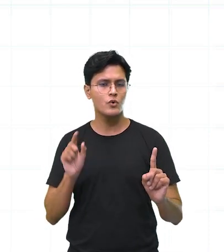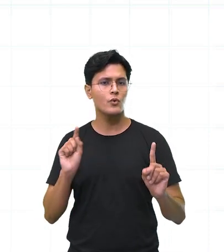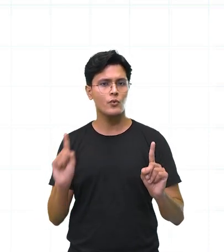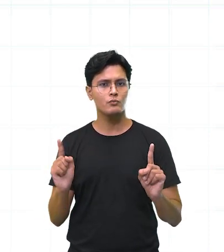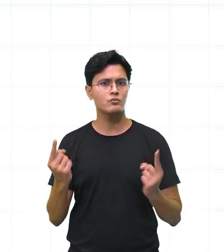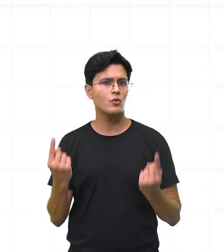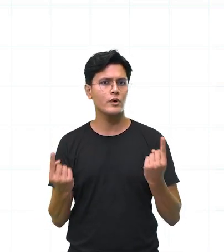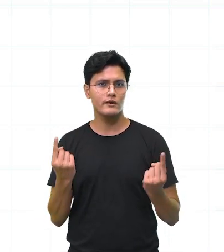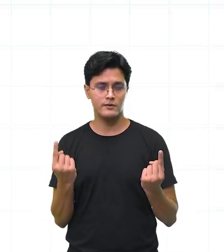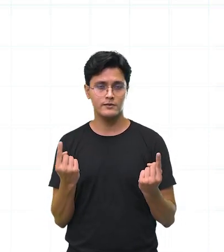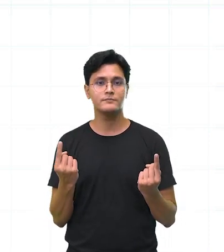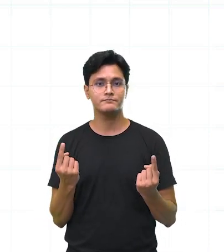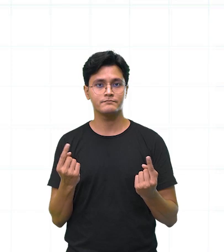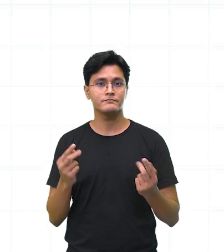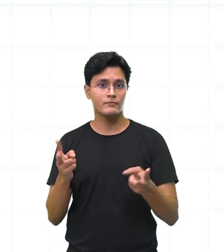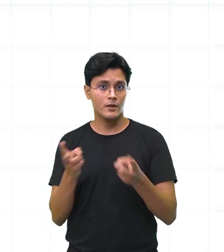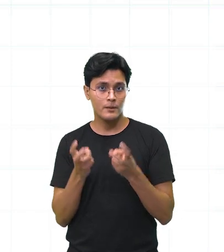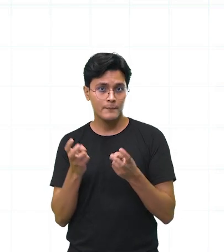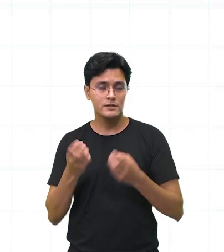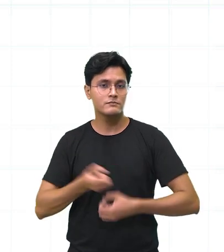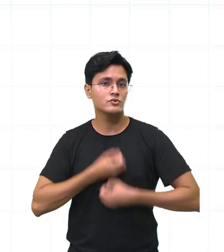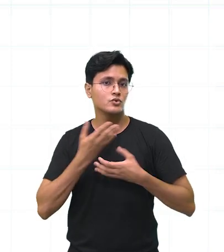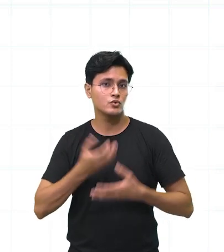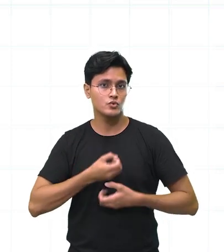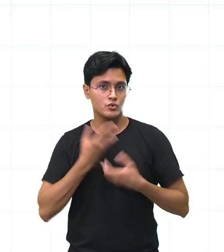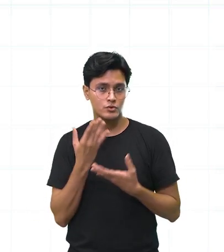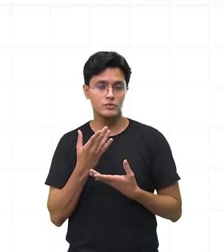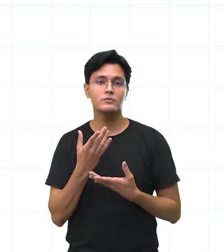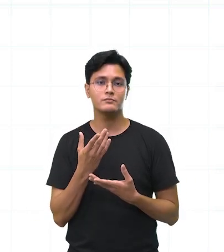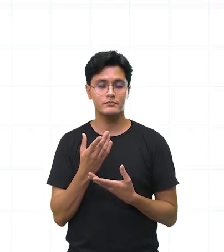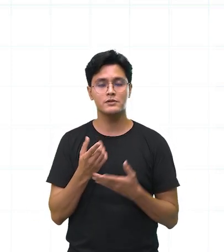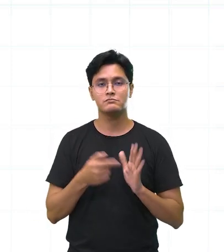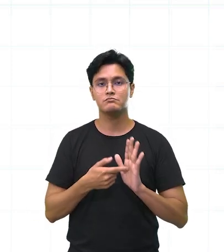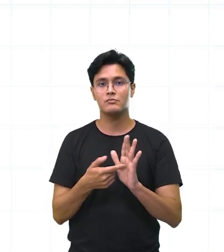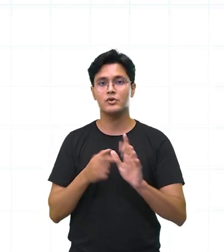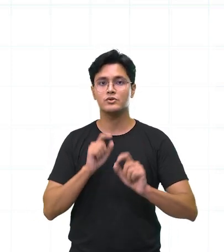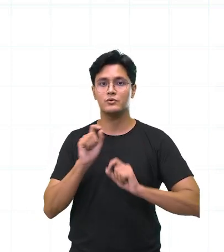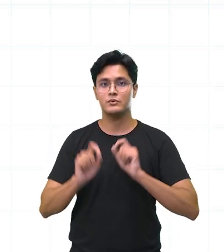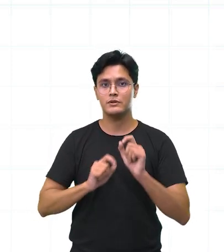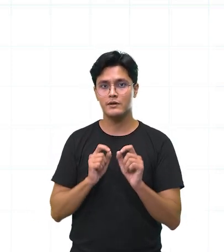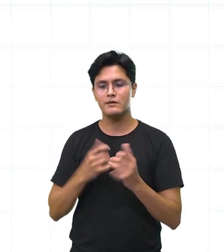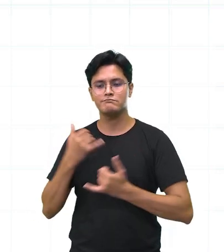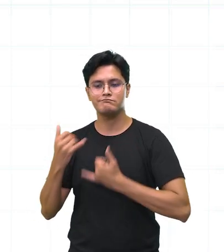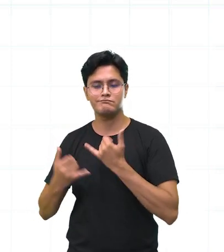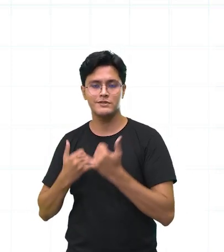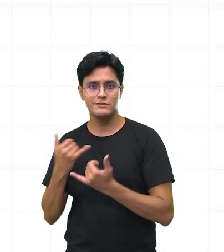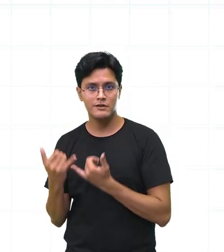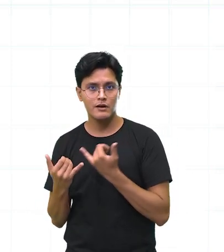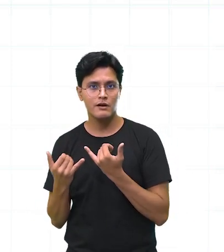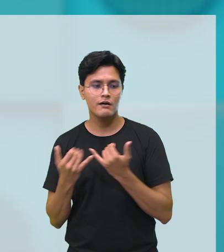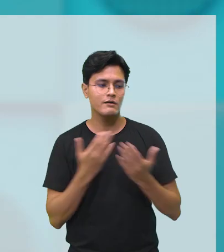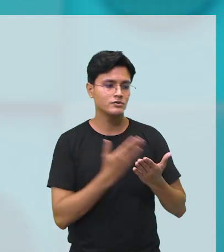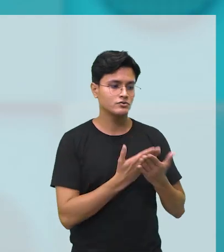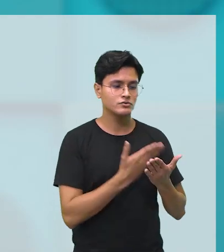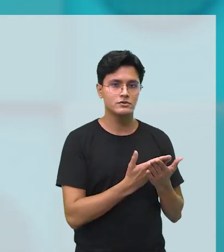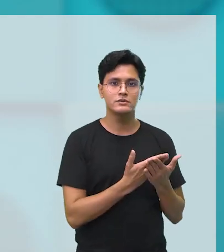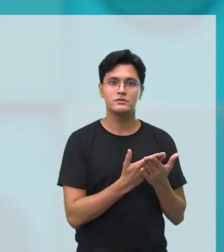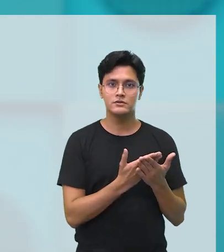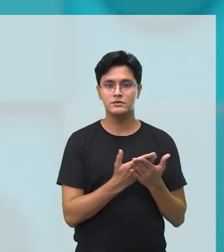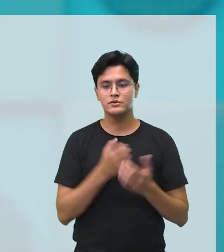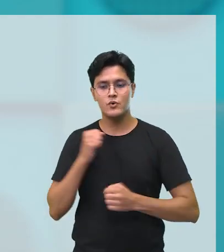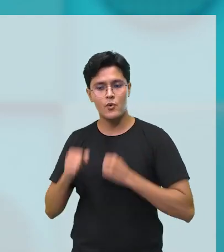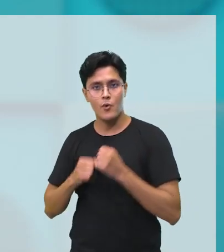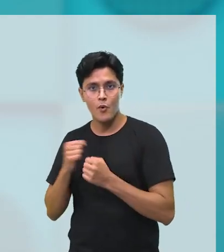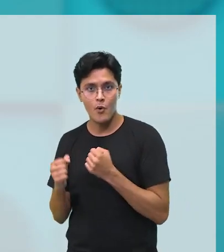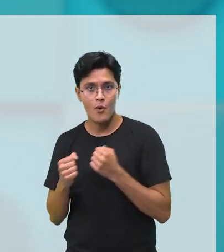certo? Vejo aí que no nosso poema, ele vem mostrando a questão, olha, de brincar, se ele brinca, se ele estuda, se ele